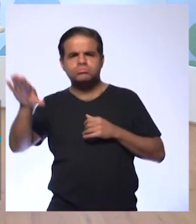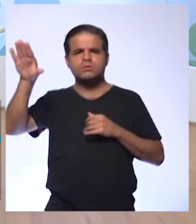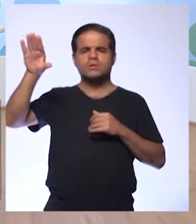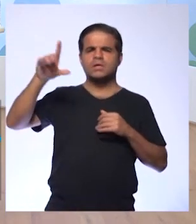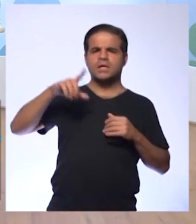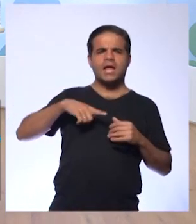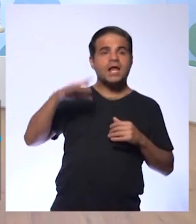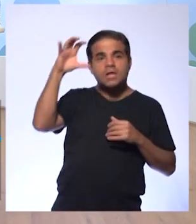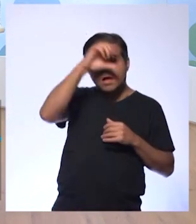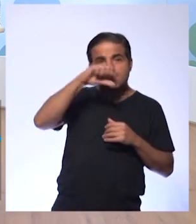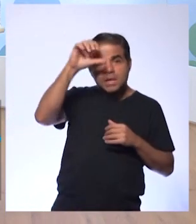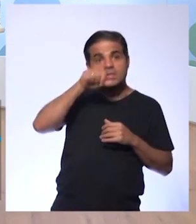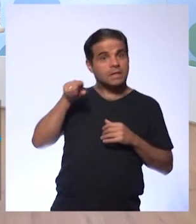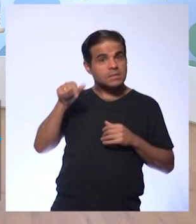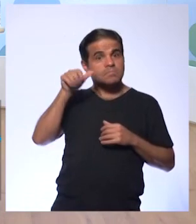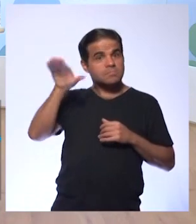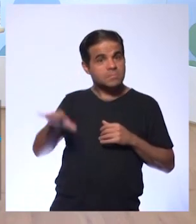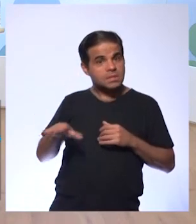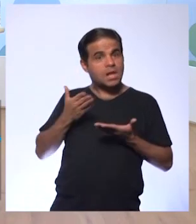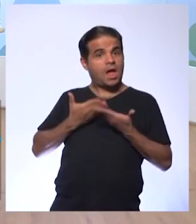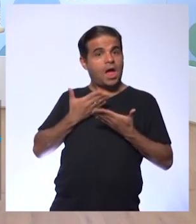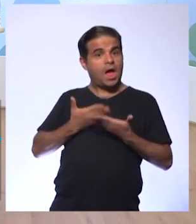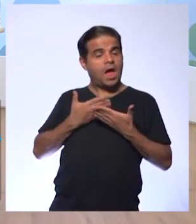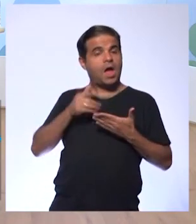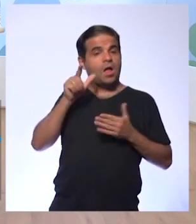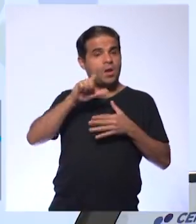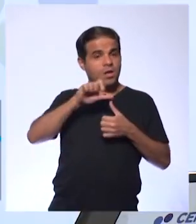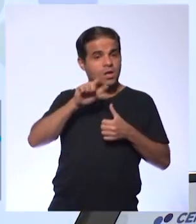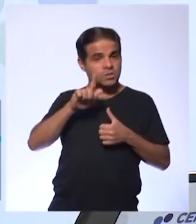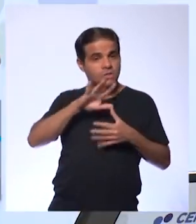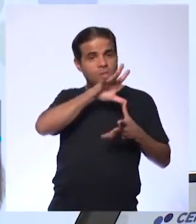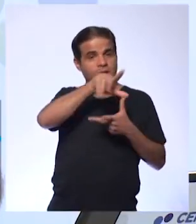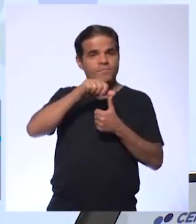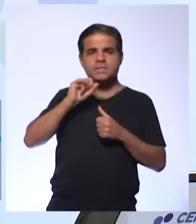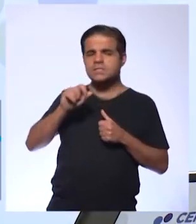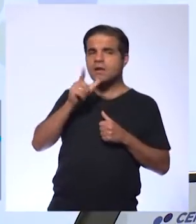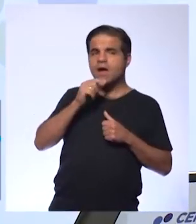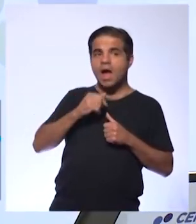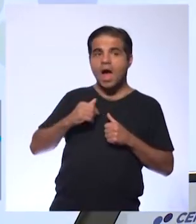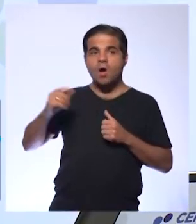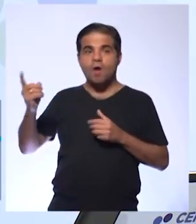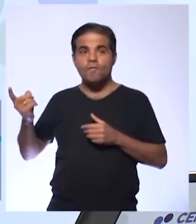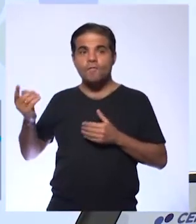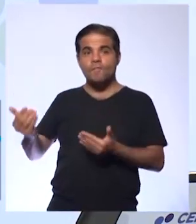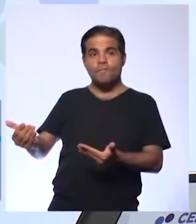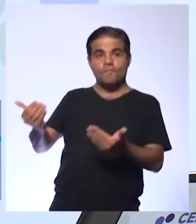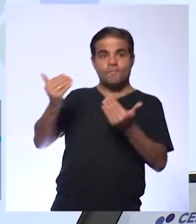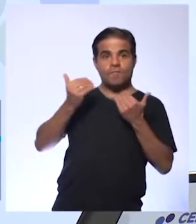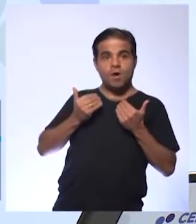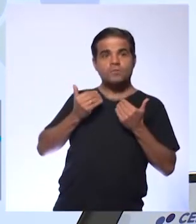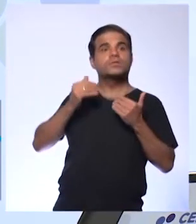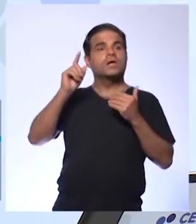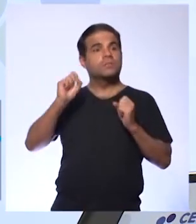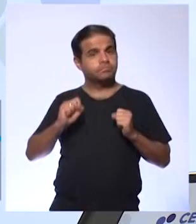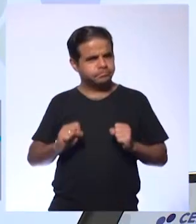ela tinha aprendido, né, numa das aulas aí de geografia, que se a água voltasse muito, poderia ser um processo